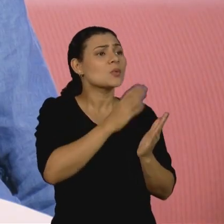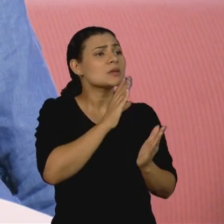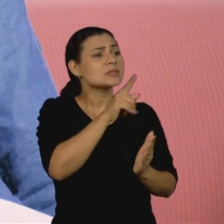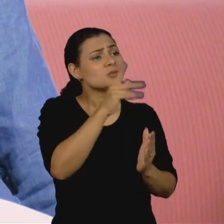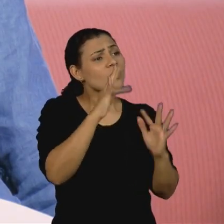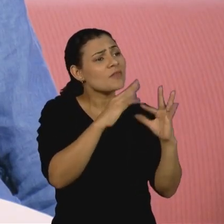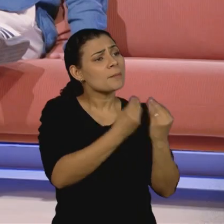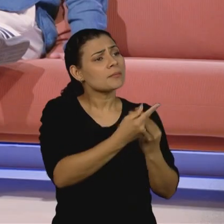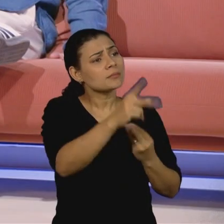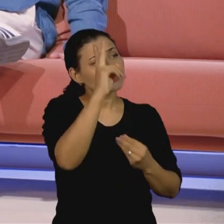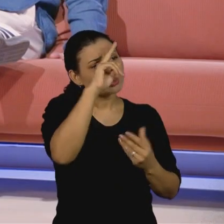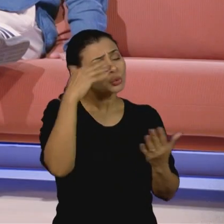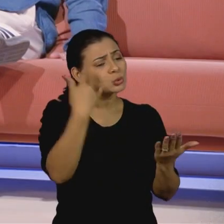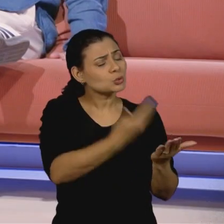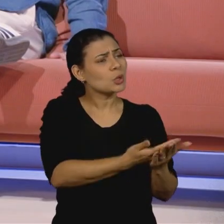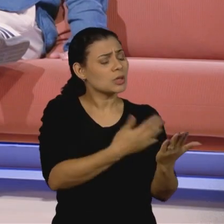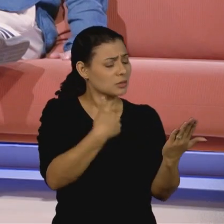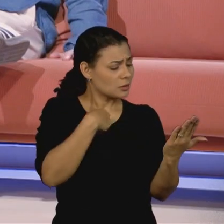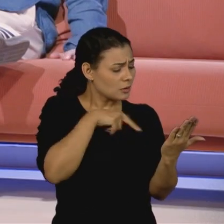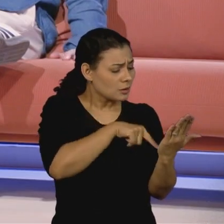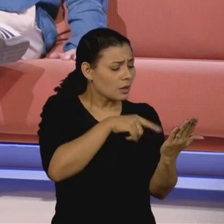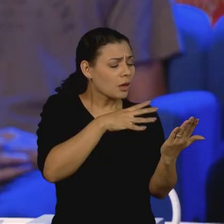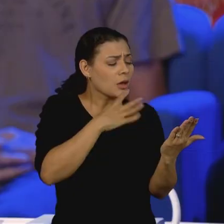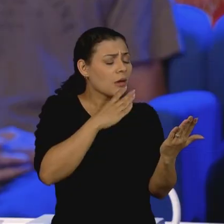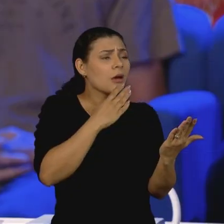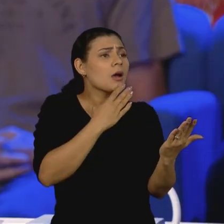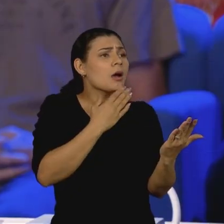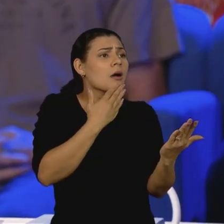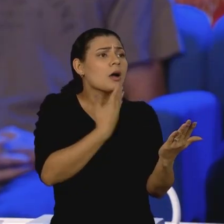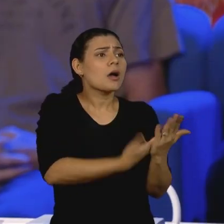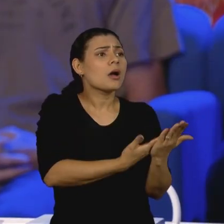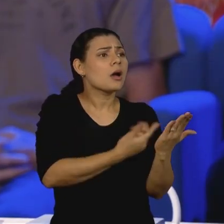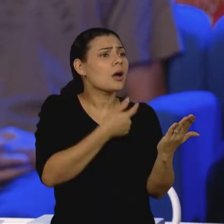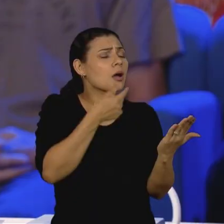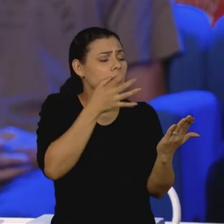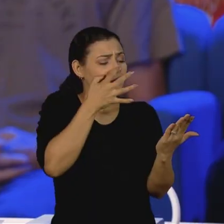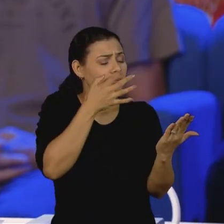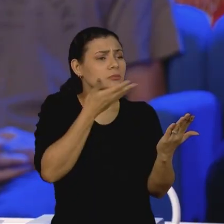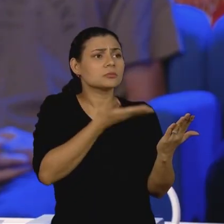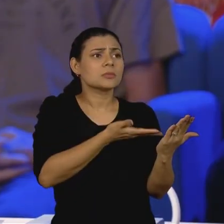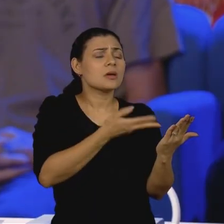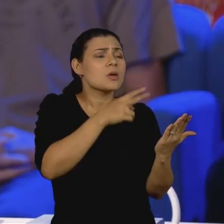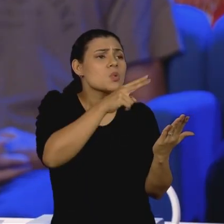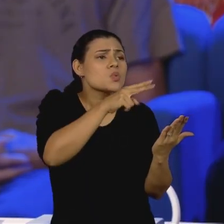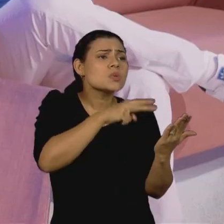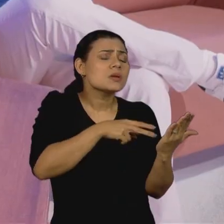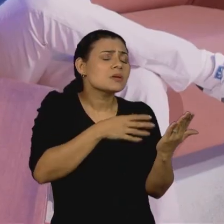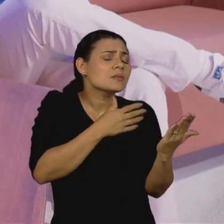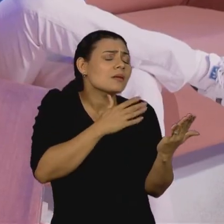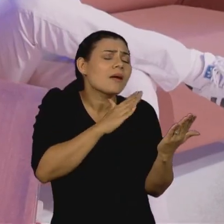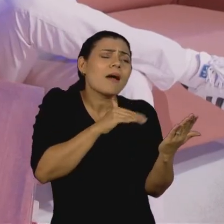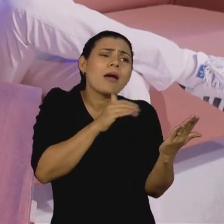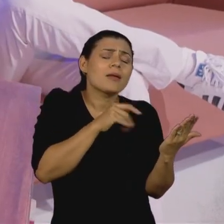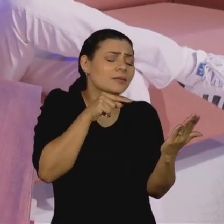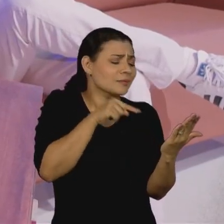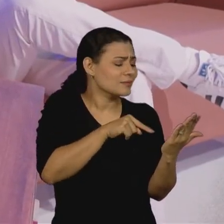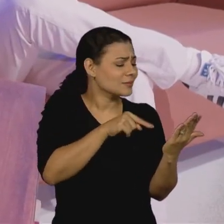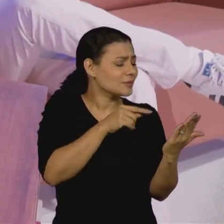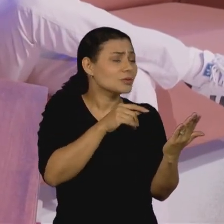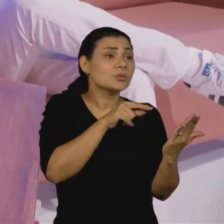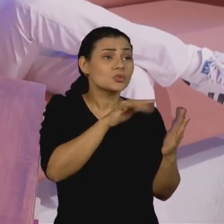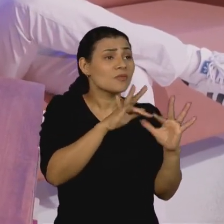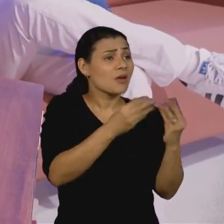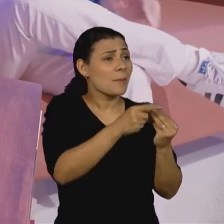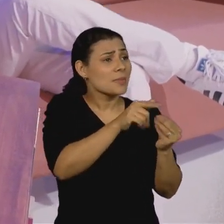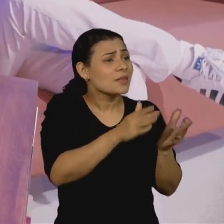sua história. Eu fiquei tão impressionado, assim, você... Eu li com tanto carinho. Primeiro, né, você vem de uma família